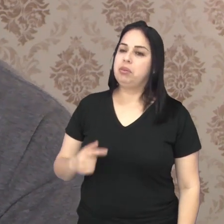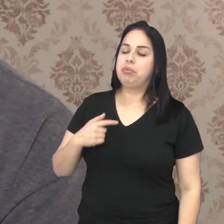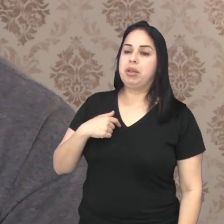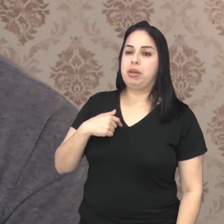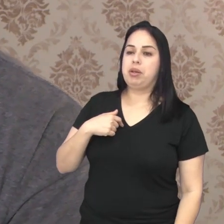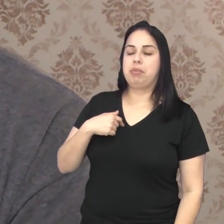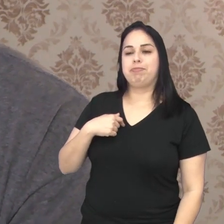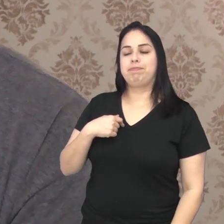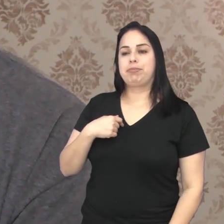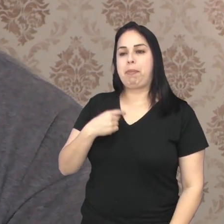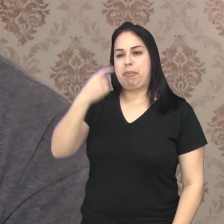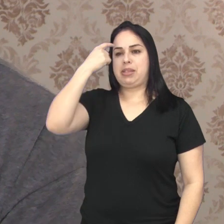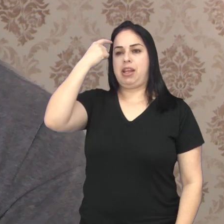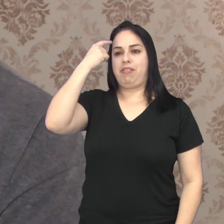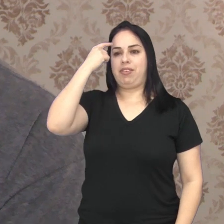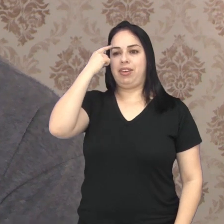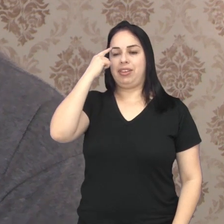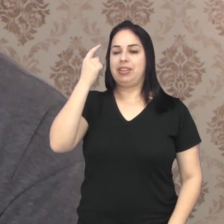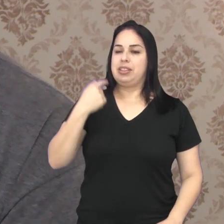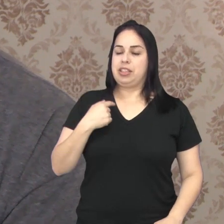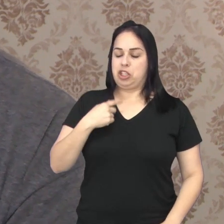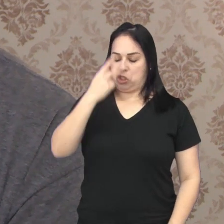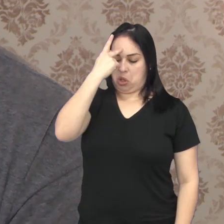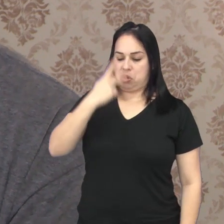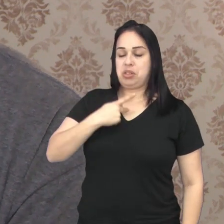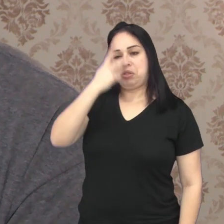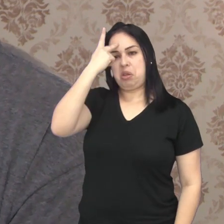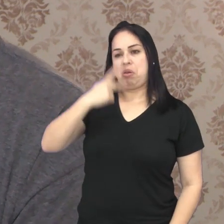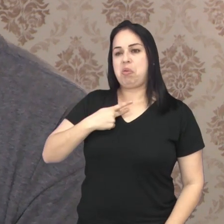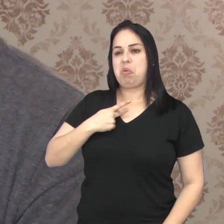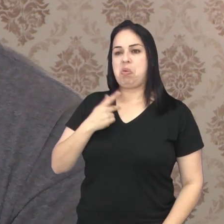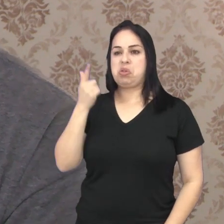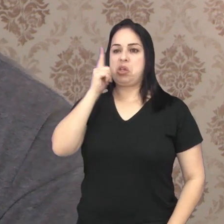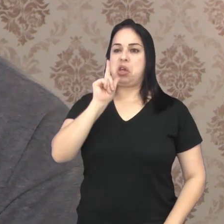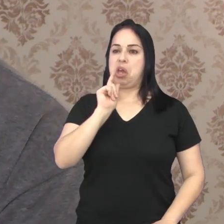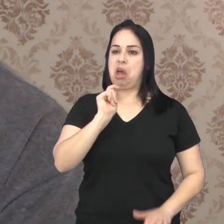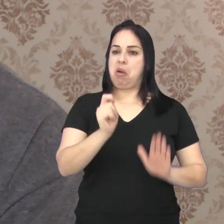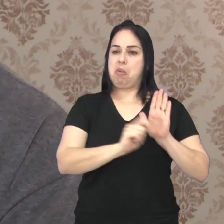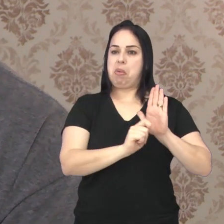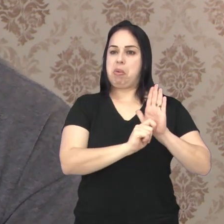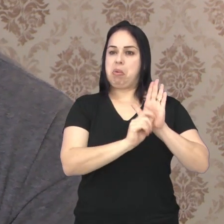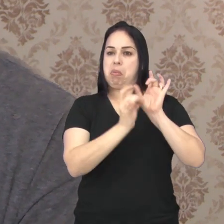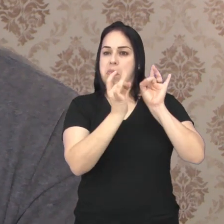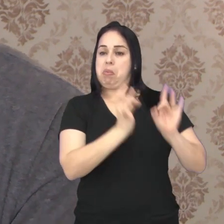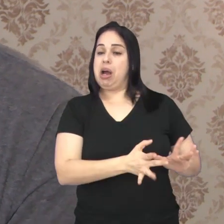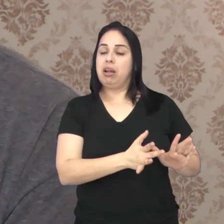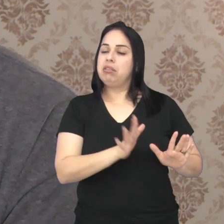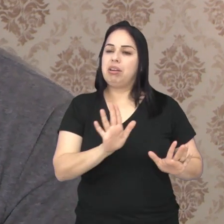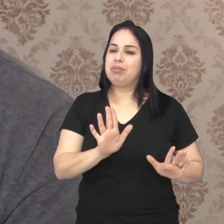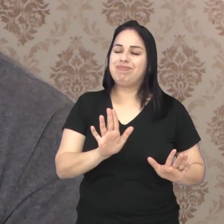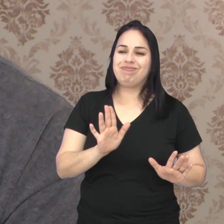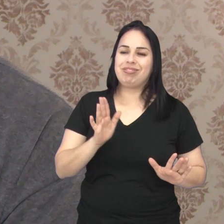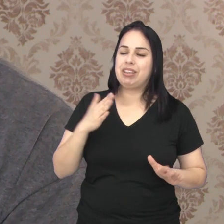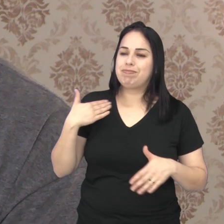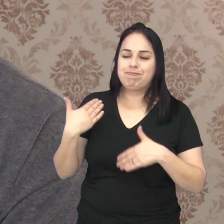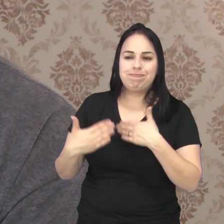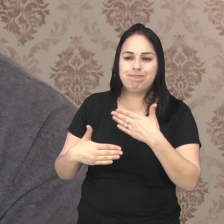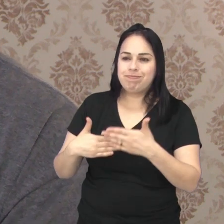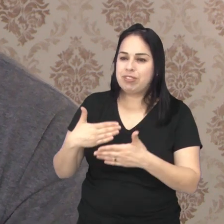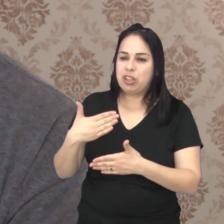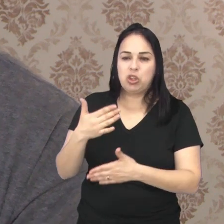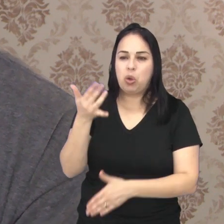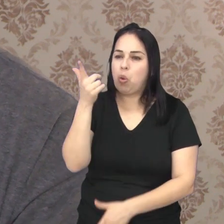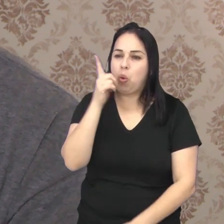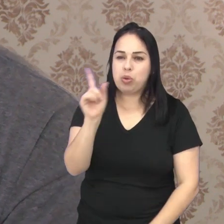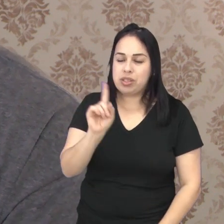eu poderia parar com a minha força mesmo, mas conforme o tempo foi passando, eu fui vendo que não